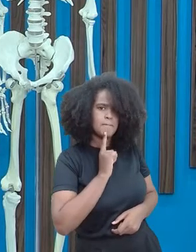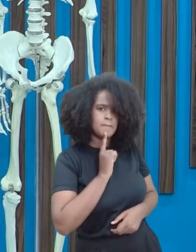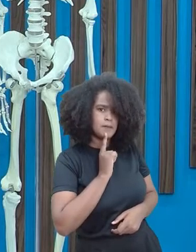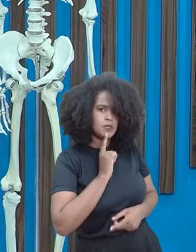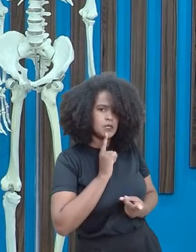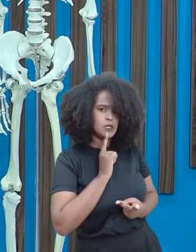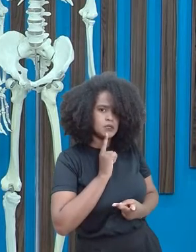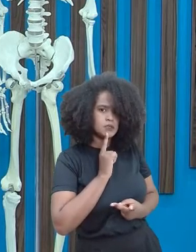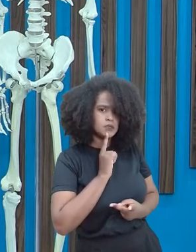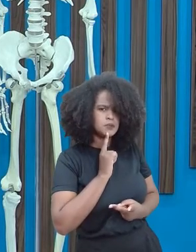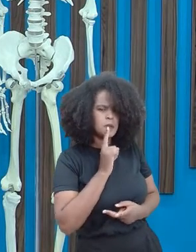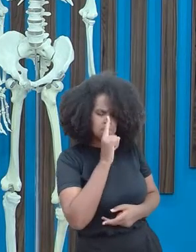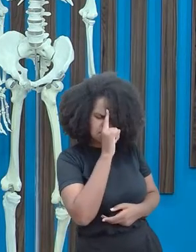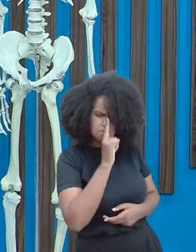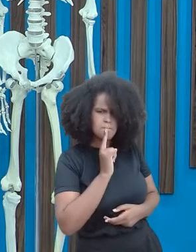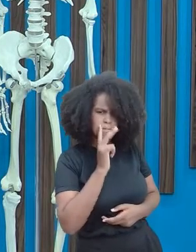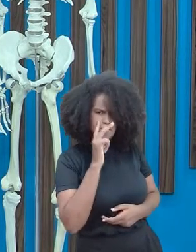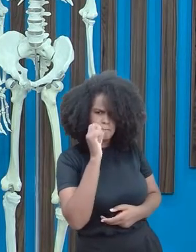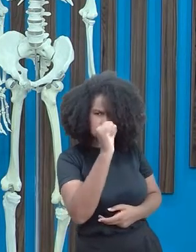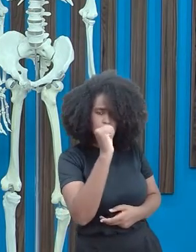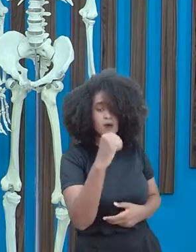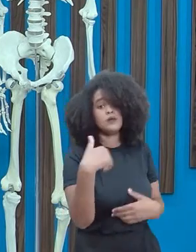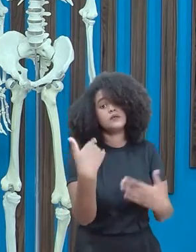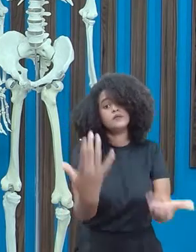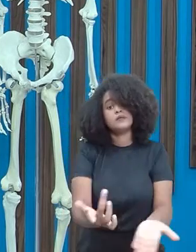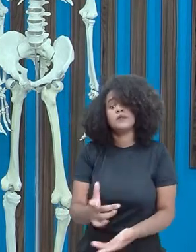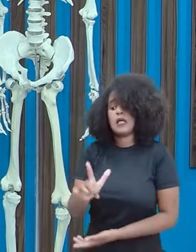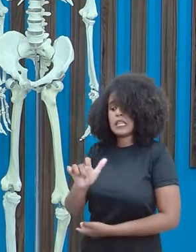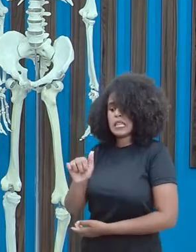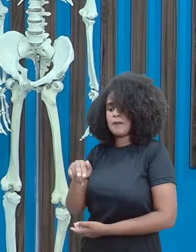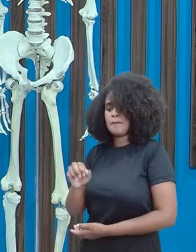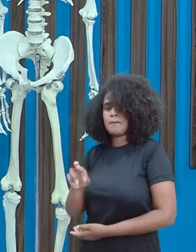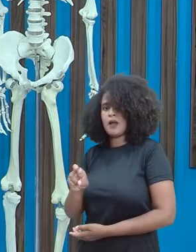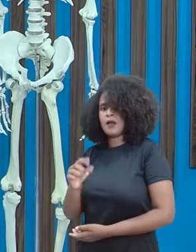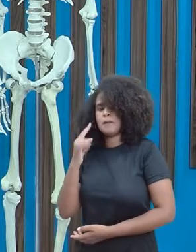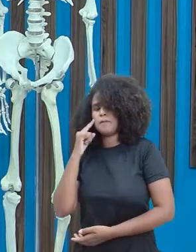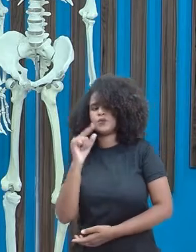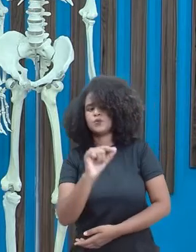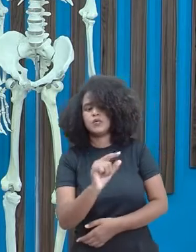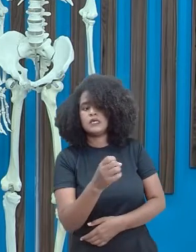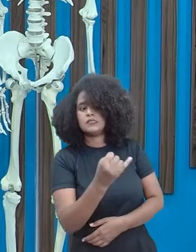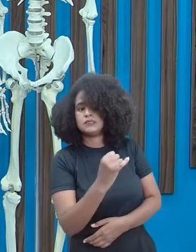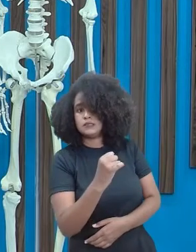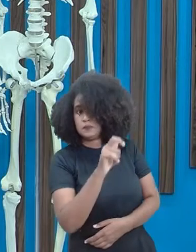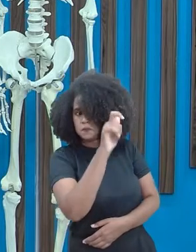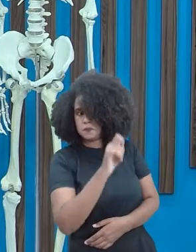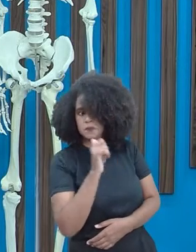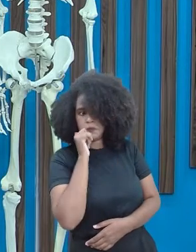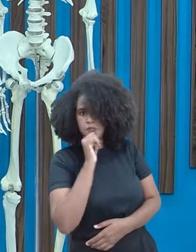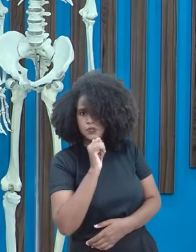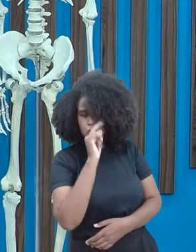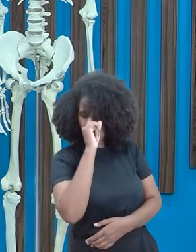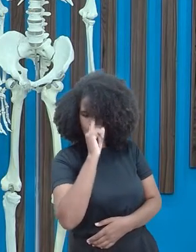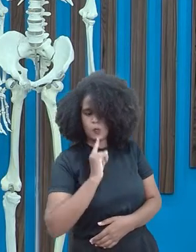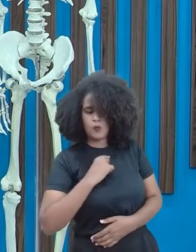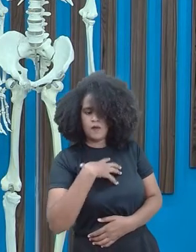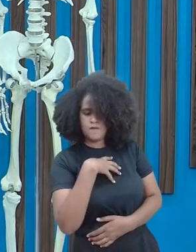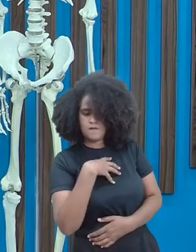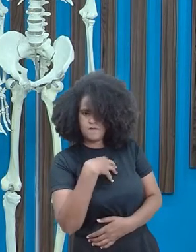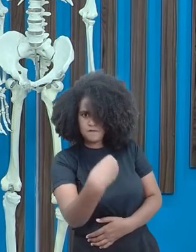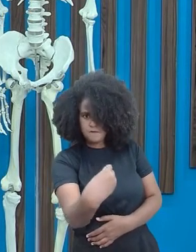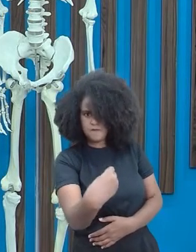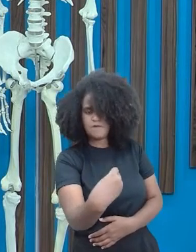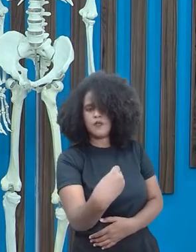loiro forte. Para Lamarck, ele ia dizer que os descendentes dessa senhora, né, dessa jovem mulher